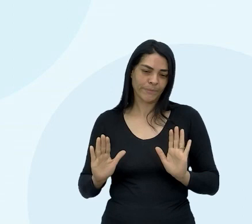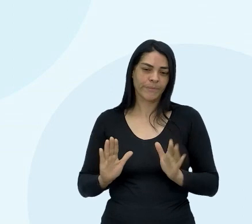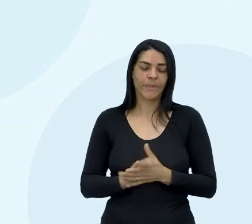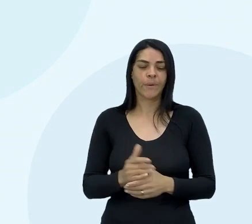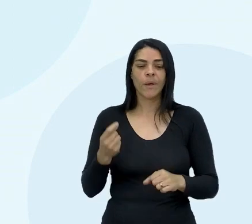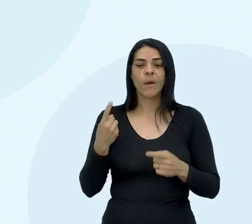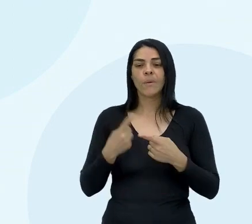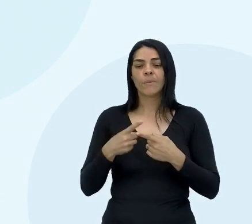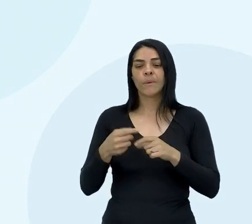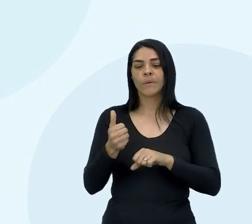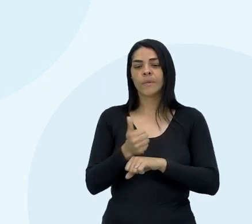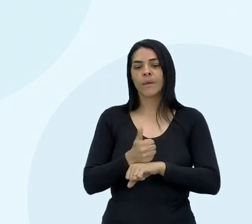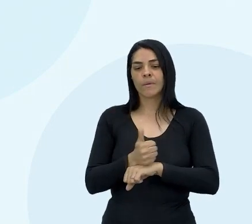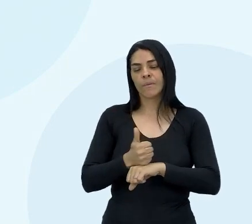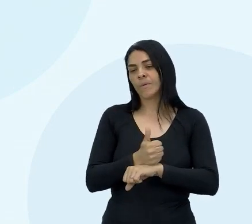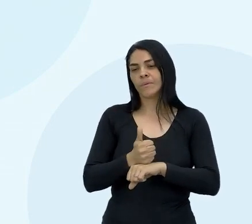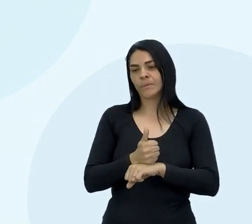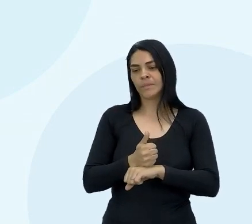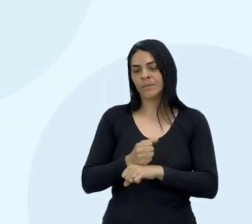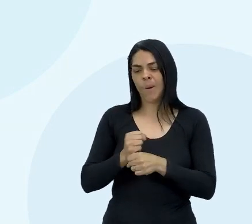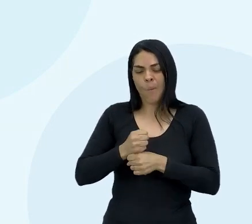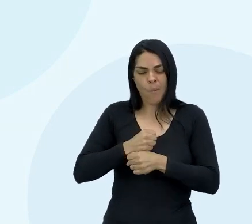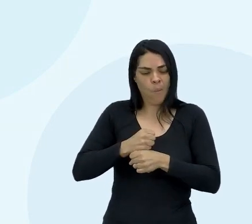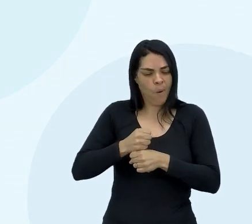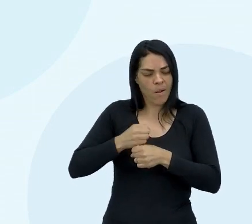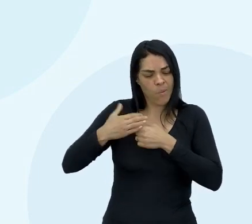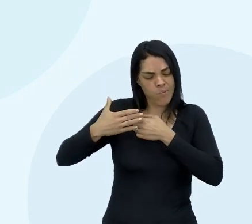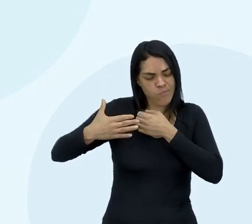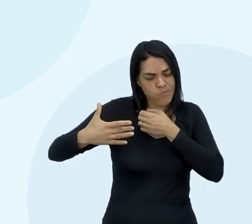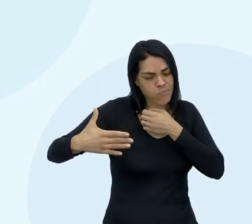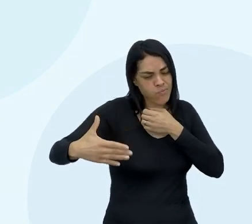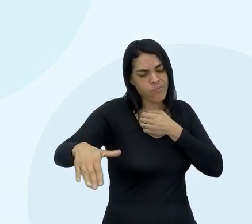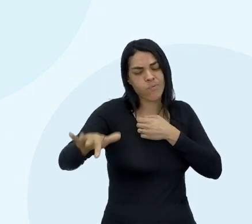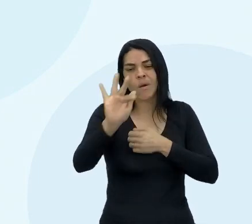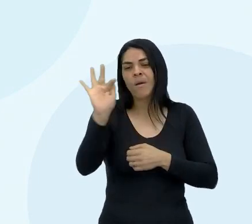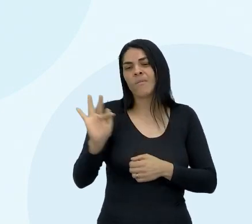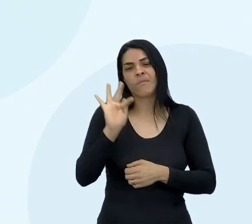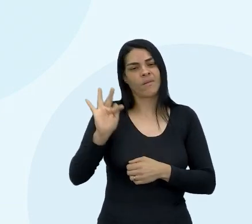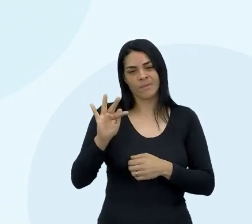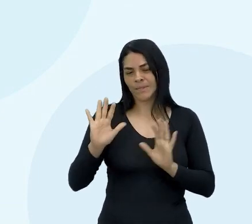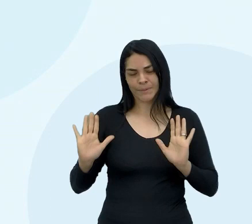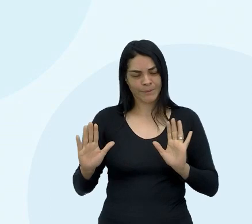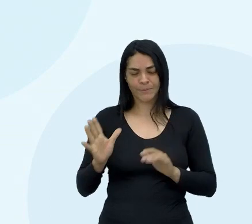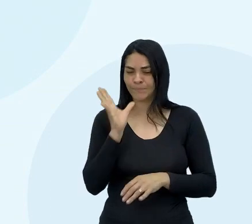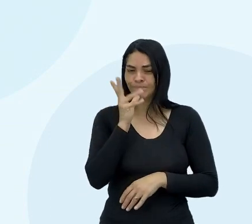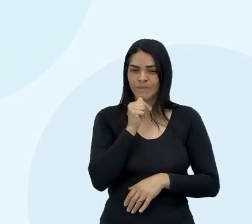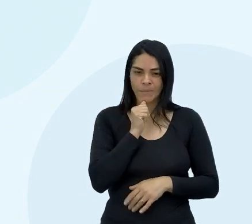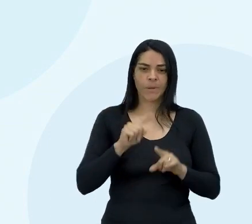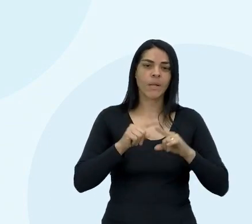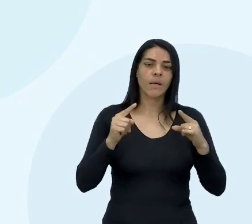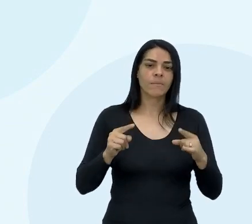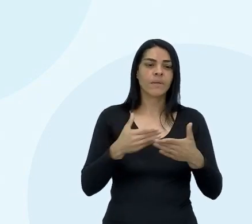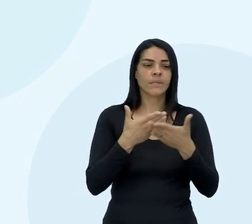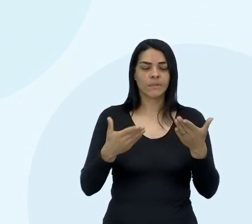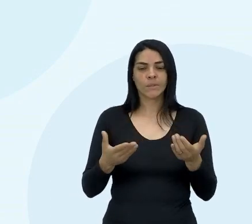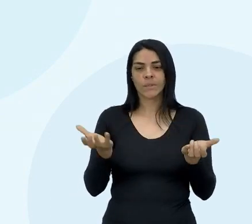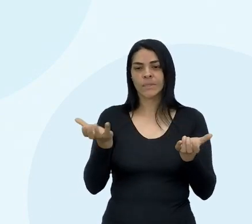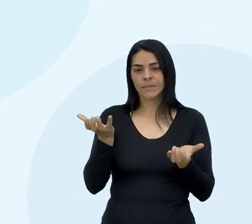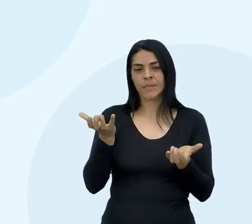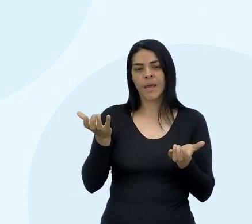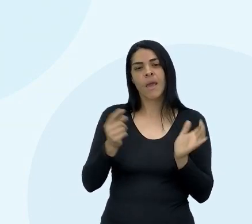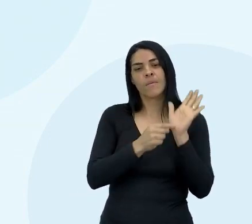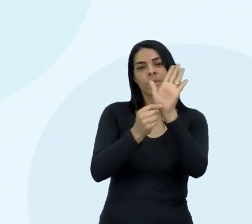levar anos aí, tem que estudar, fazer uma faculdade e tudo mais. O que nós queremos mostrar para vocês são esses conhecimentos básicos, tá